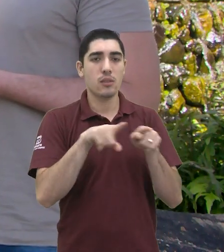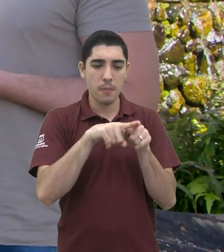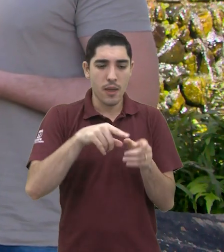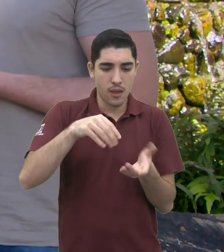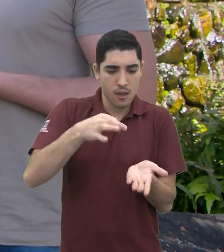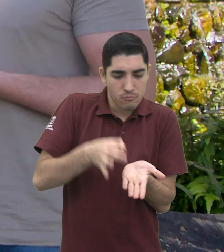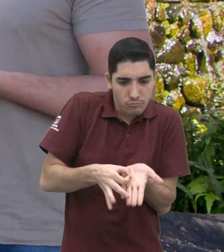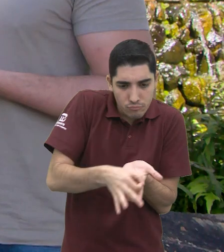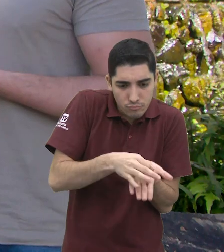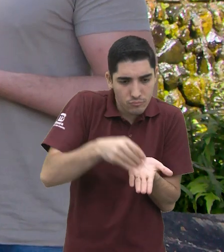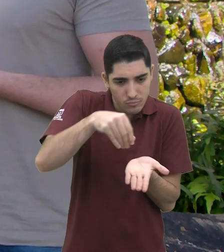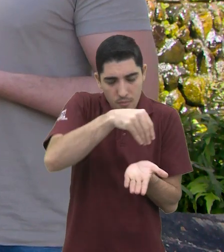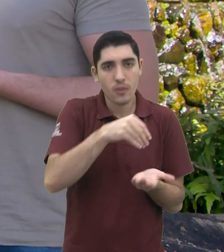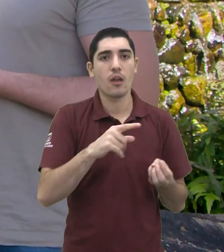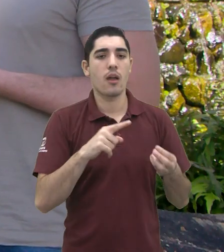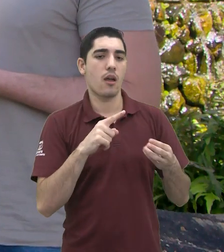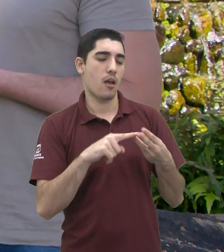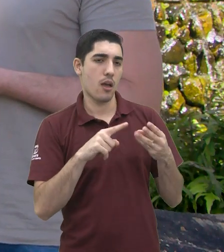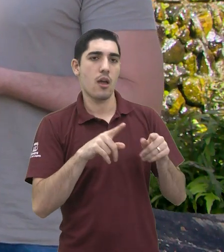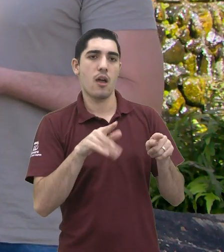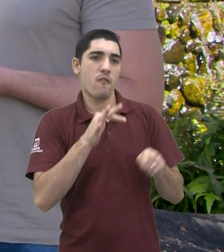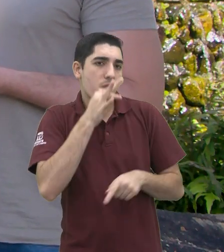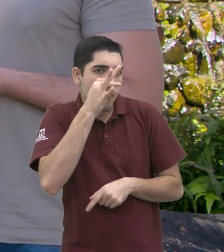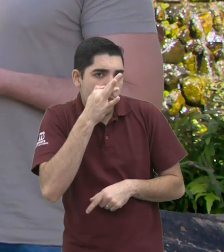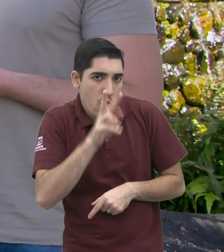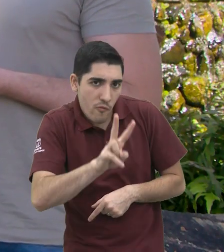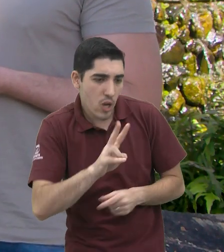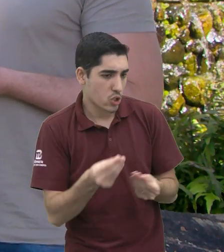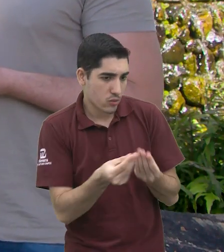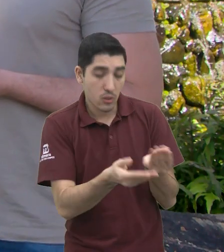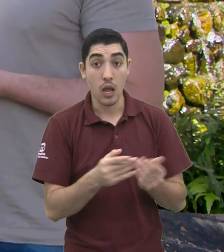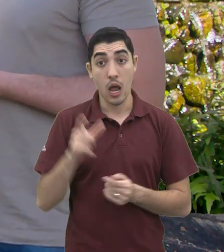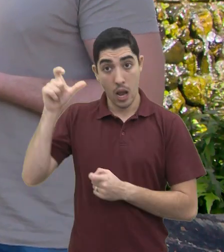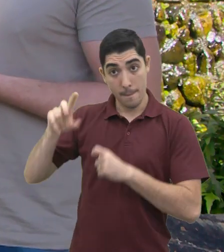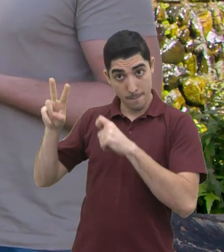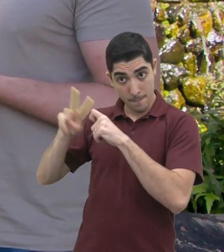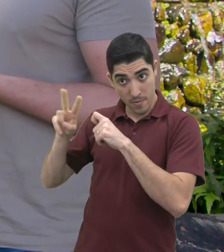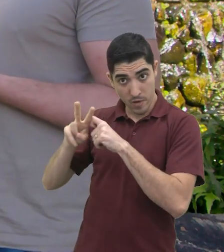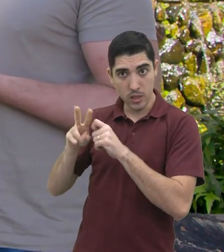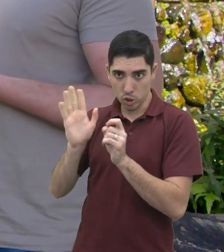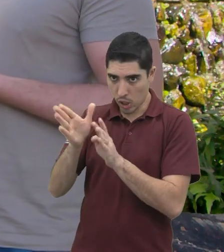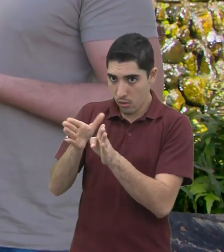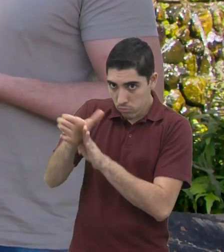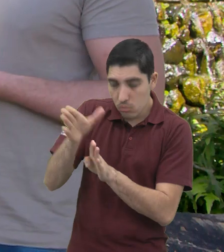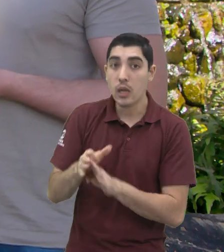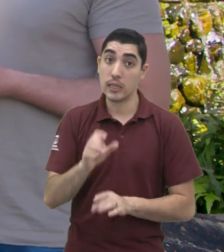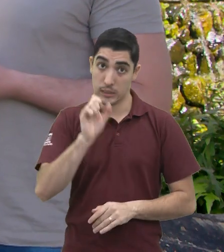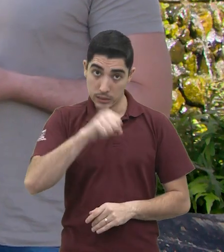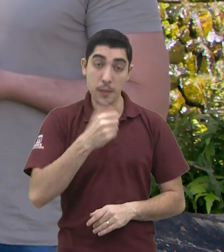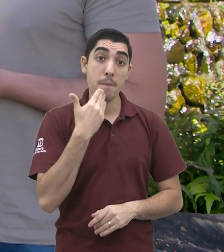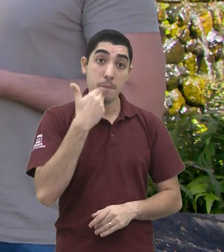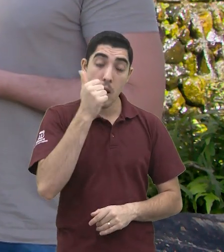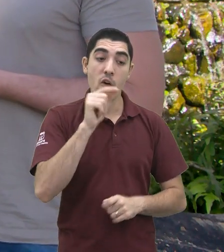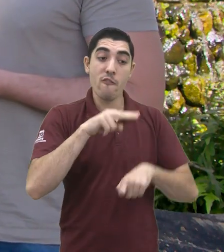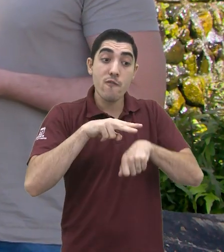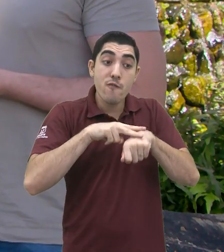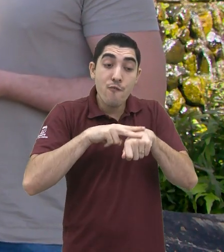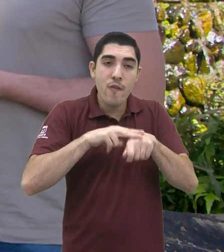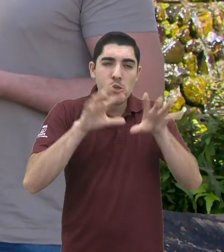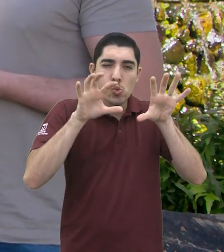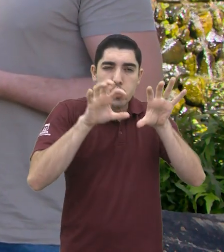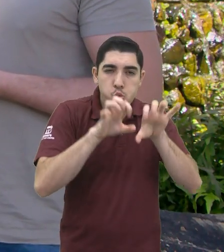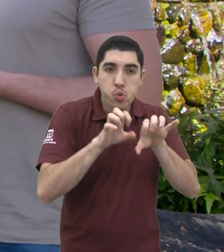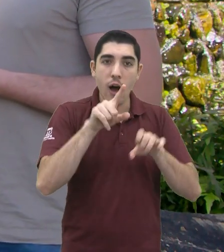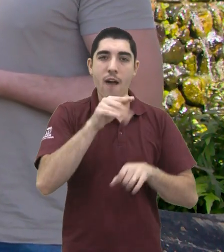a raçãozinha deles mesmo, dou algum vegetal. E tudo isso com orientação da veterinária Sim. que está cuidando, O né? ideal é dar vegetal verde